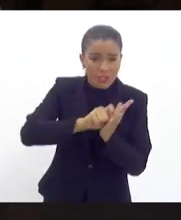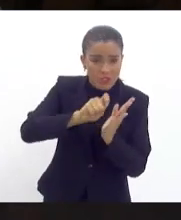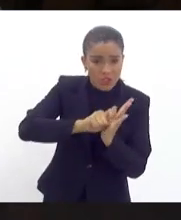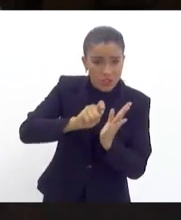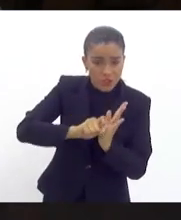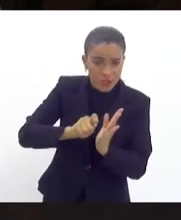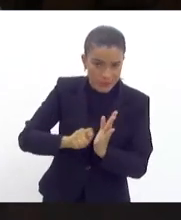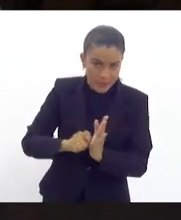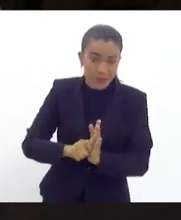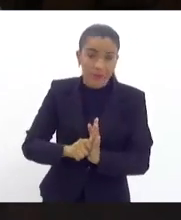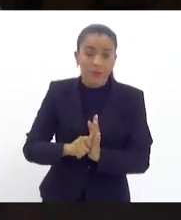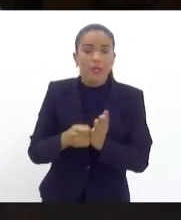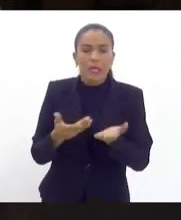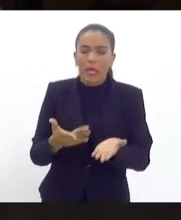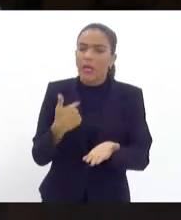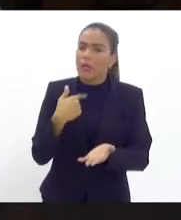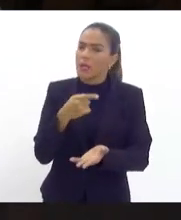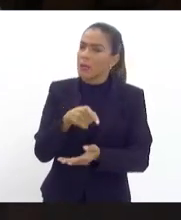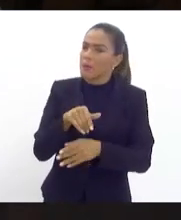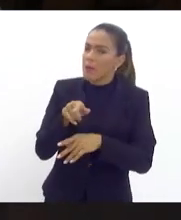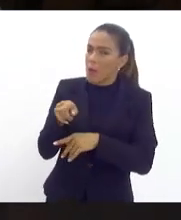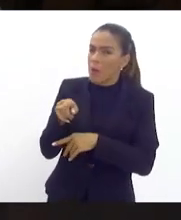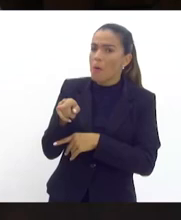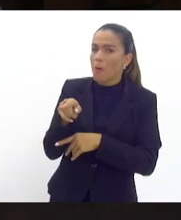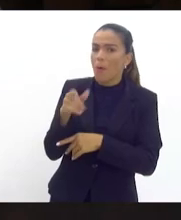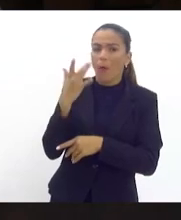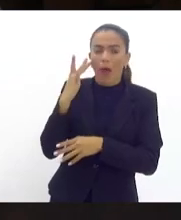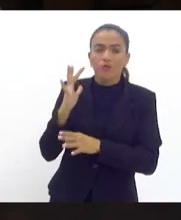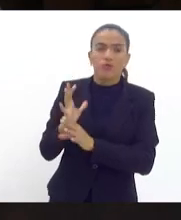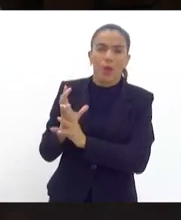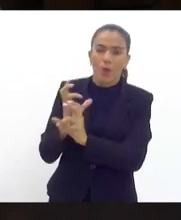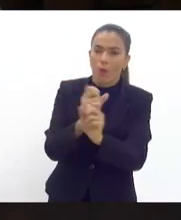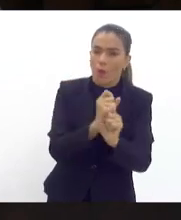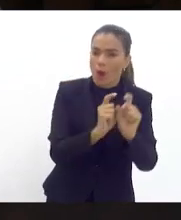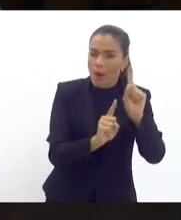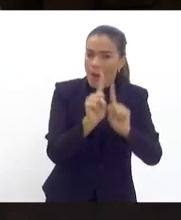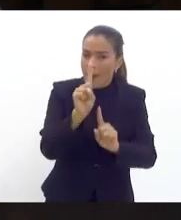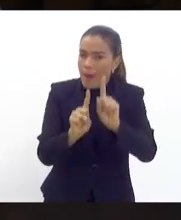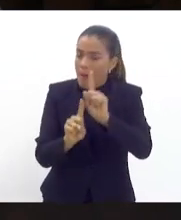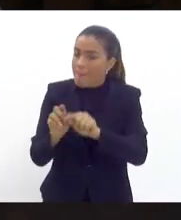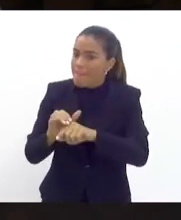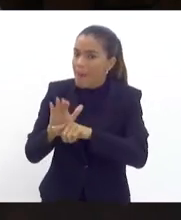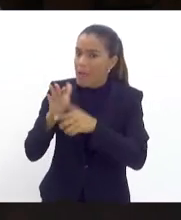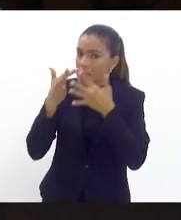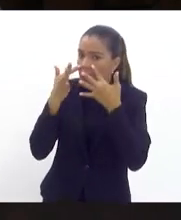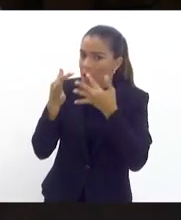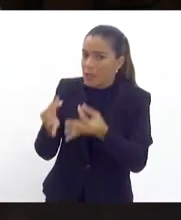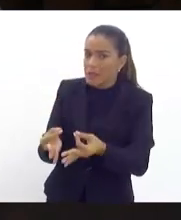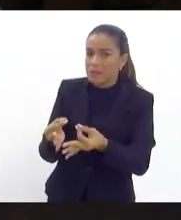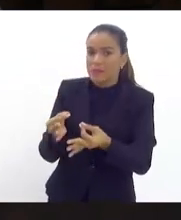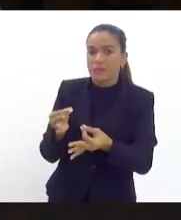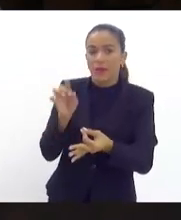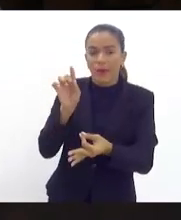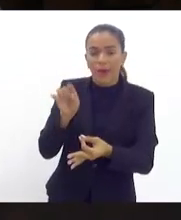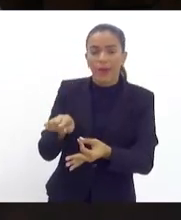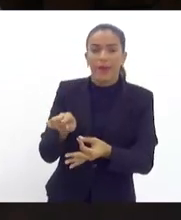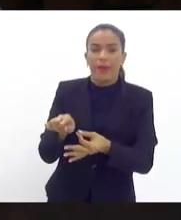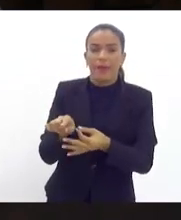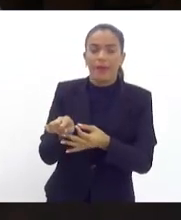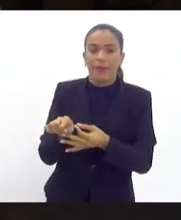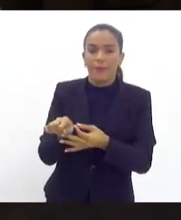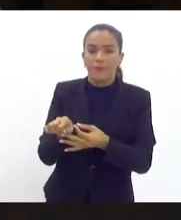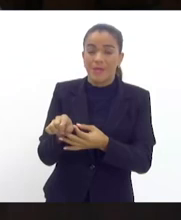aquilo que me deixou muito que eu acho que é o dado que a gente tem que ter um pouco de atenção é que desse